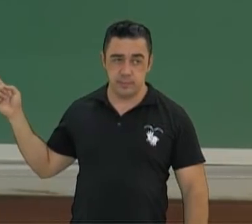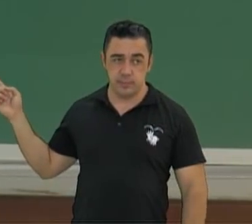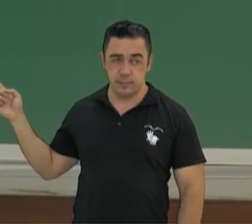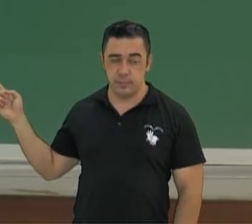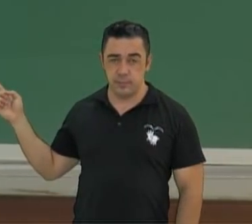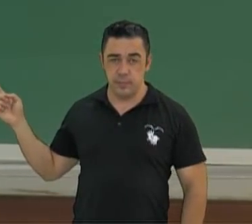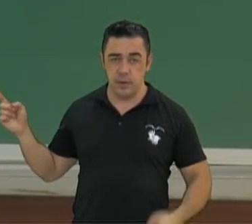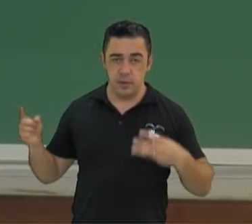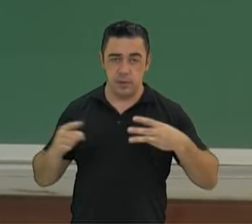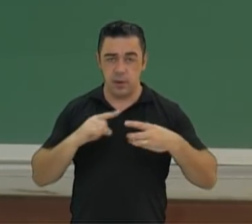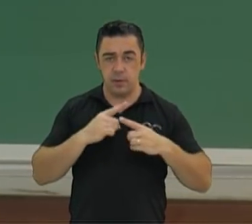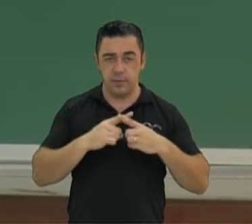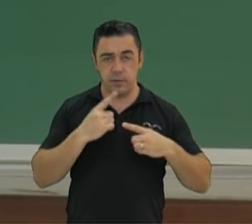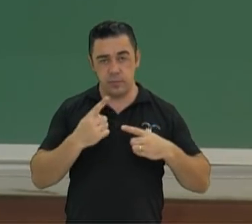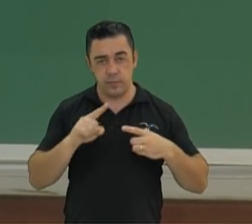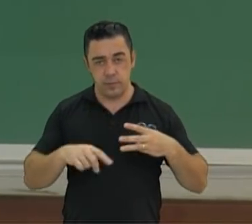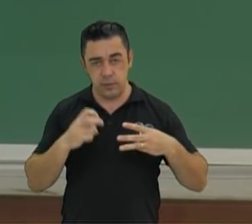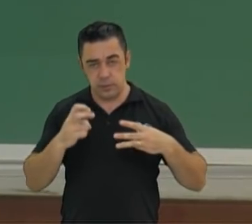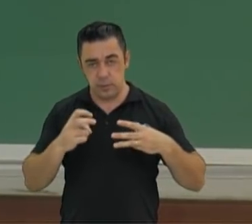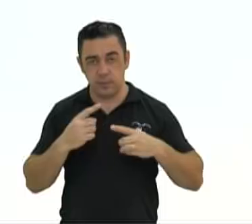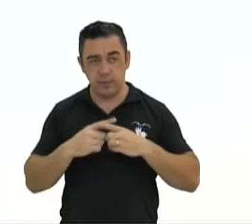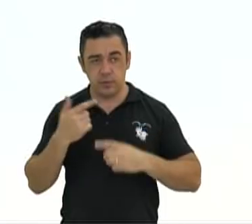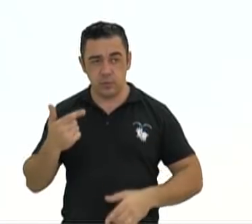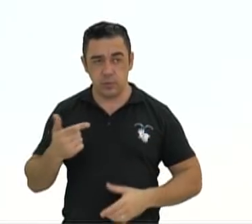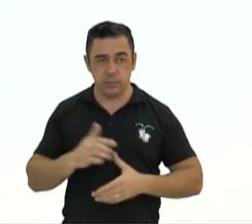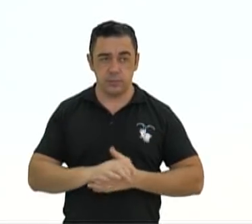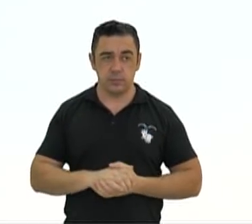3 vezes 1,5 vezes 2.